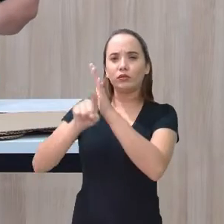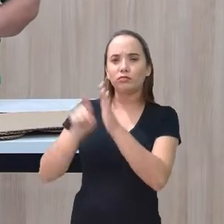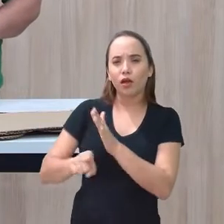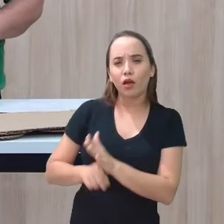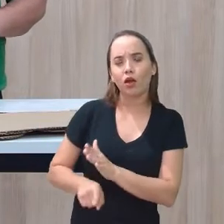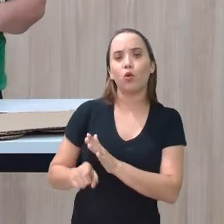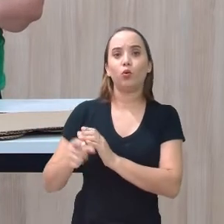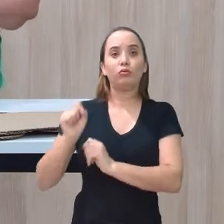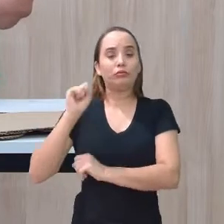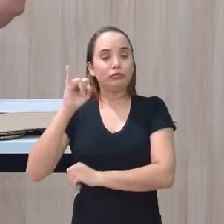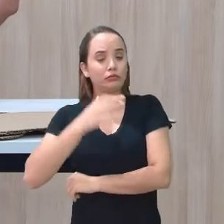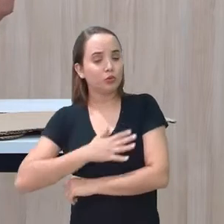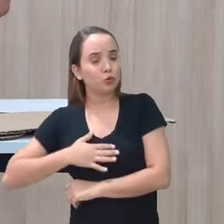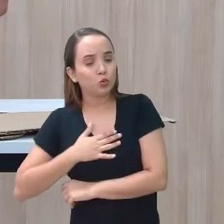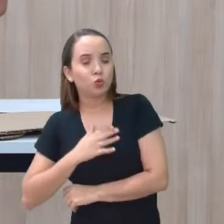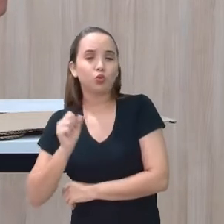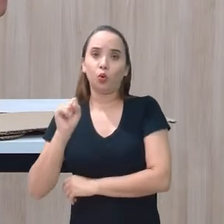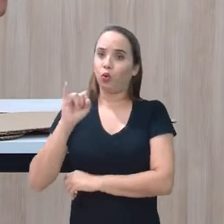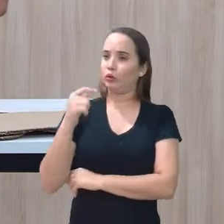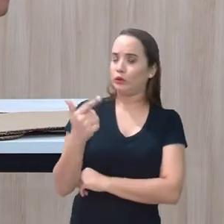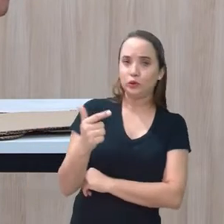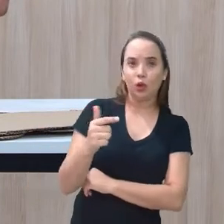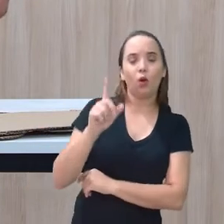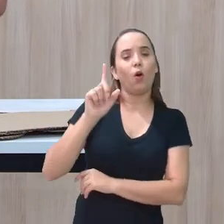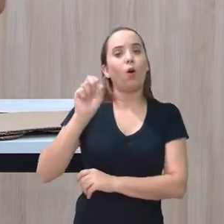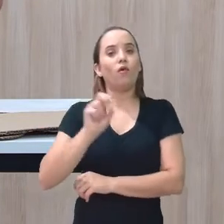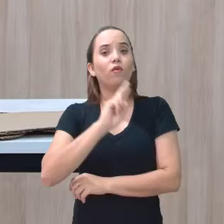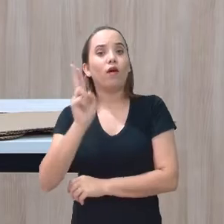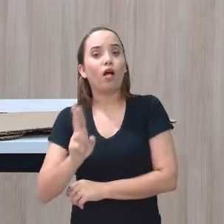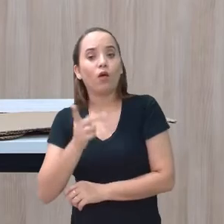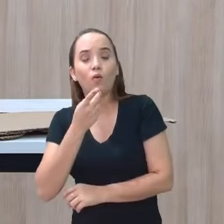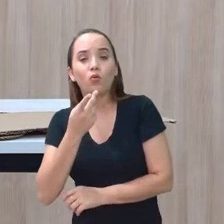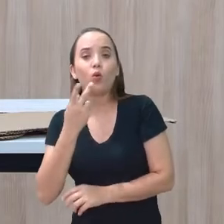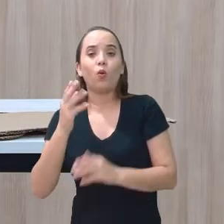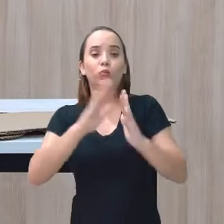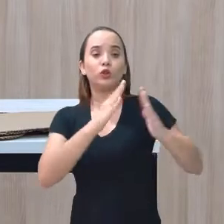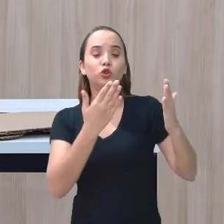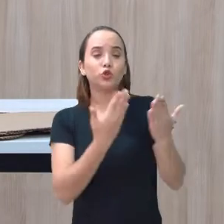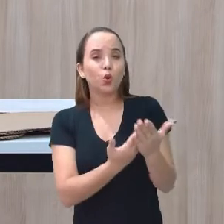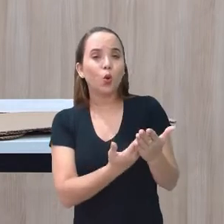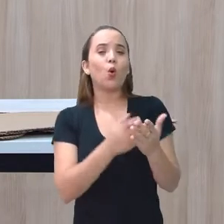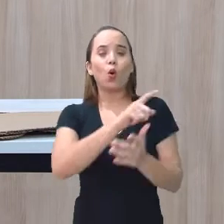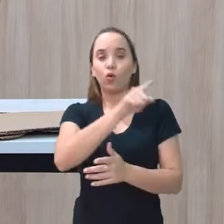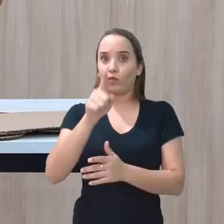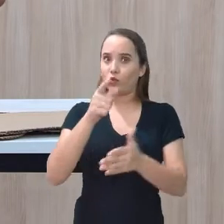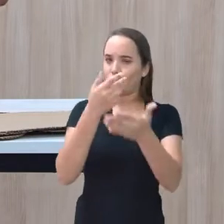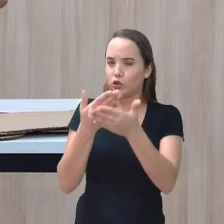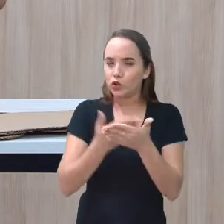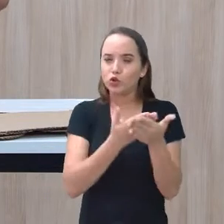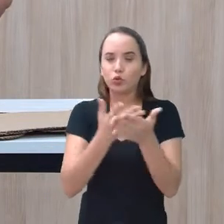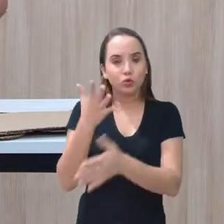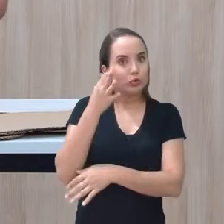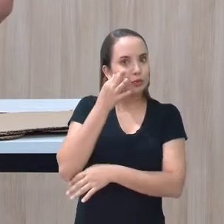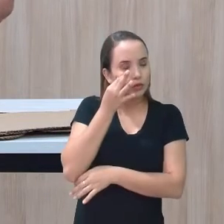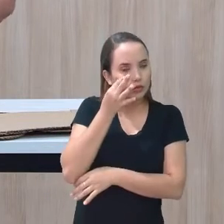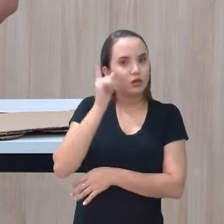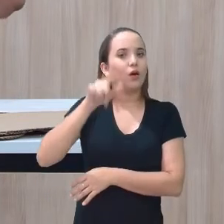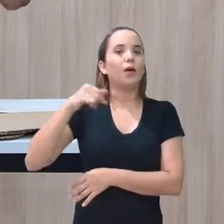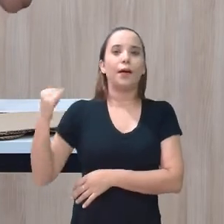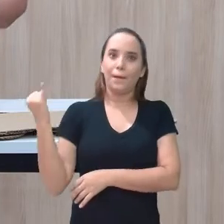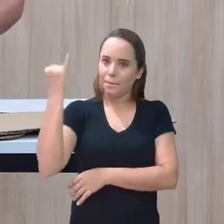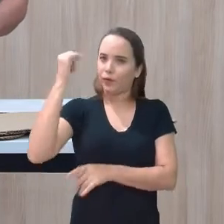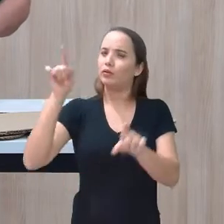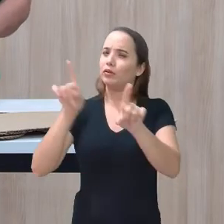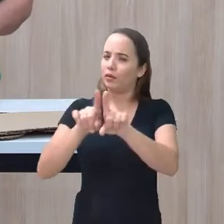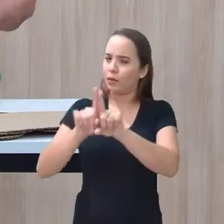Dizendo que gostaram, dizendo o nome da escola que vocês, a escola de vocês, né? É muito importante também.